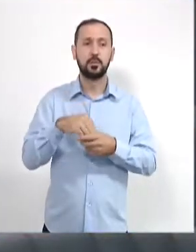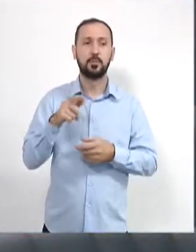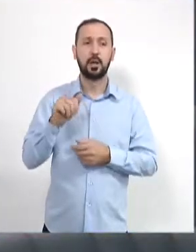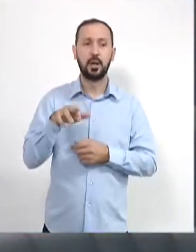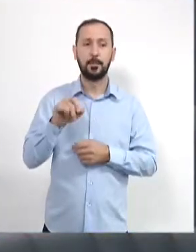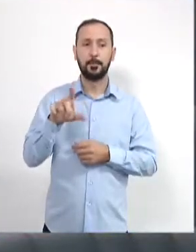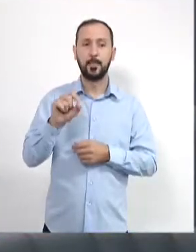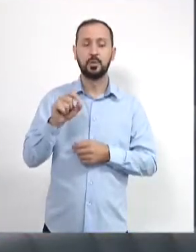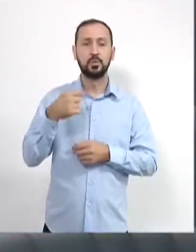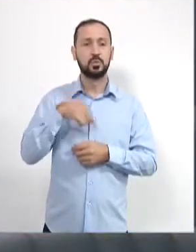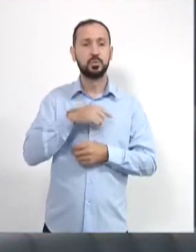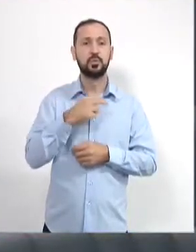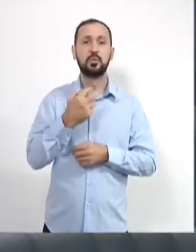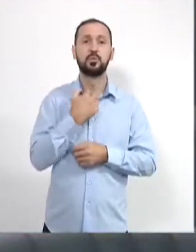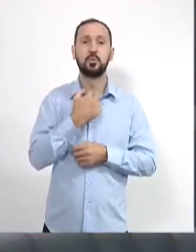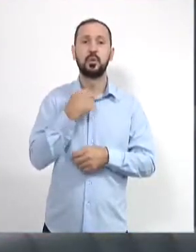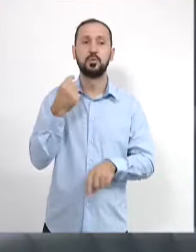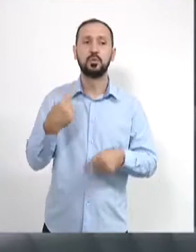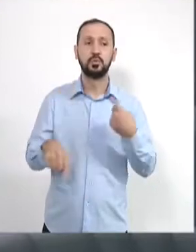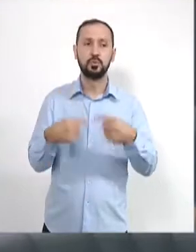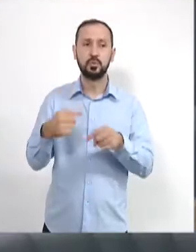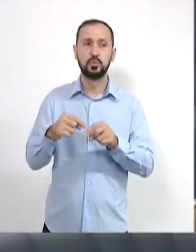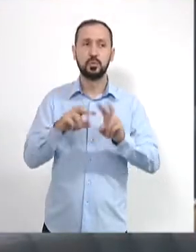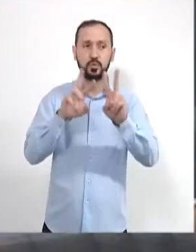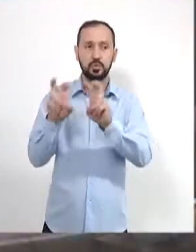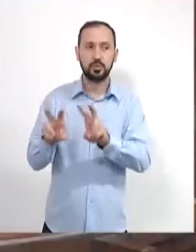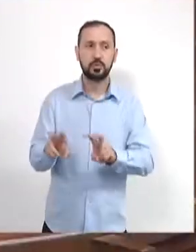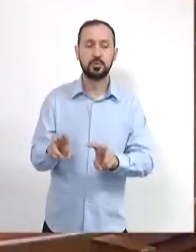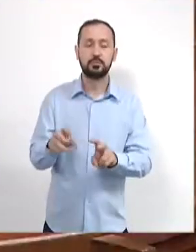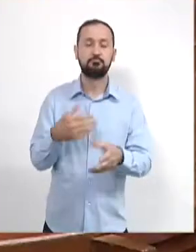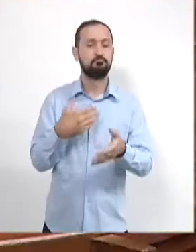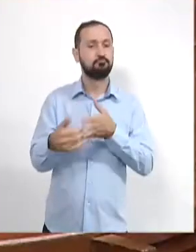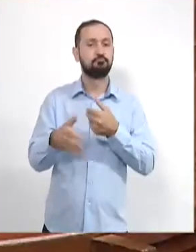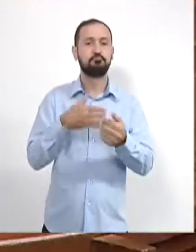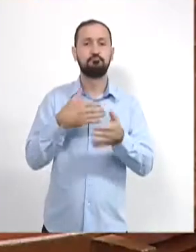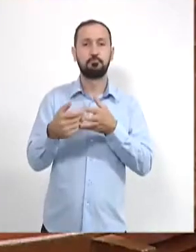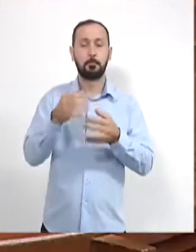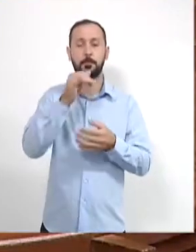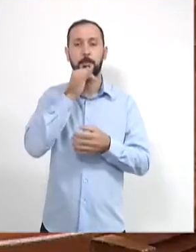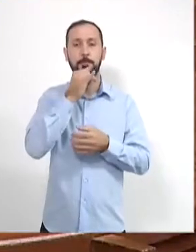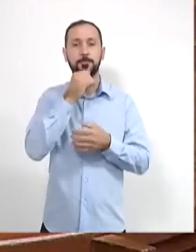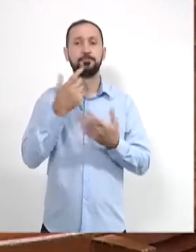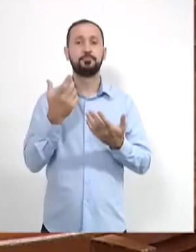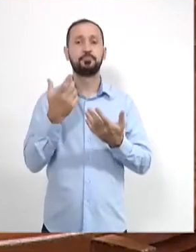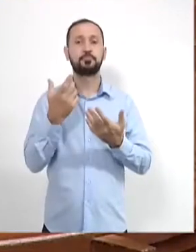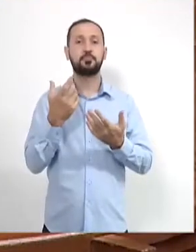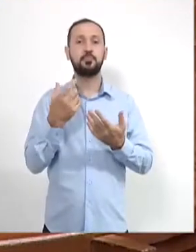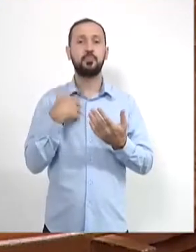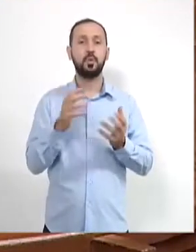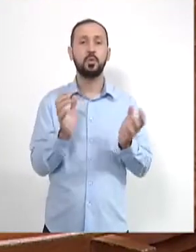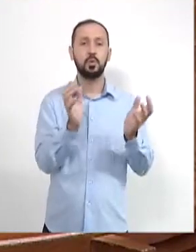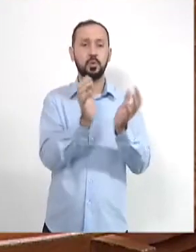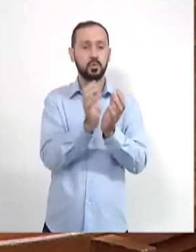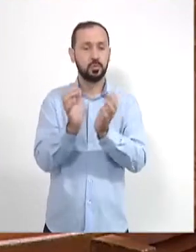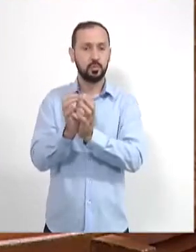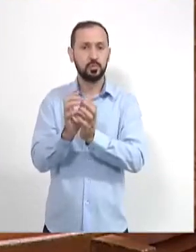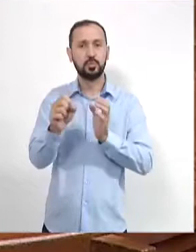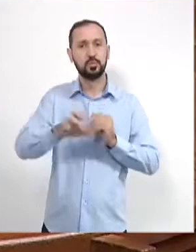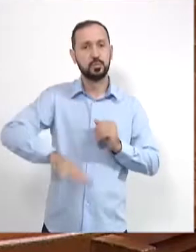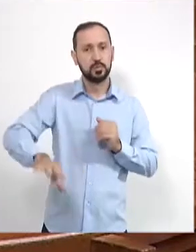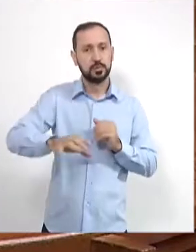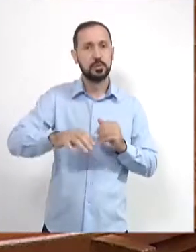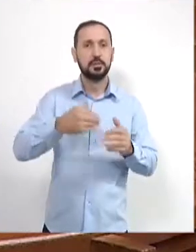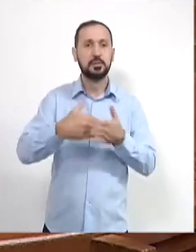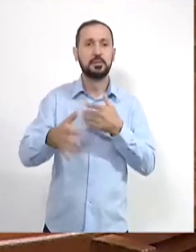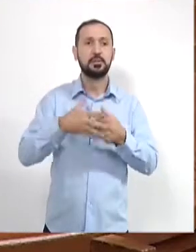a gente pode sim discutir todos os assuntos, independente da classe social, independente